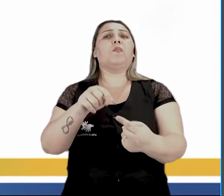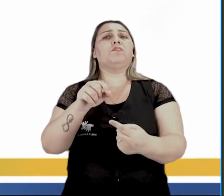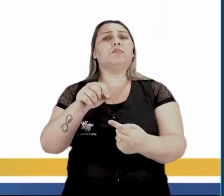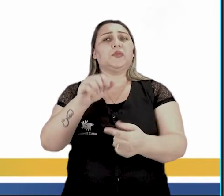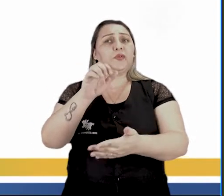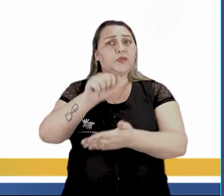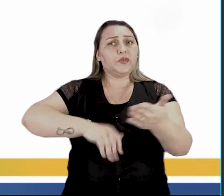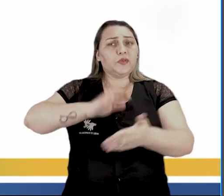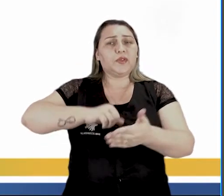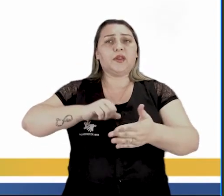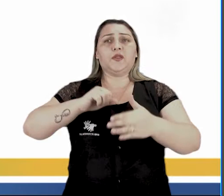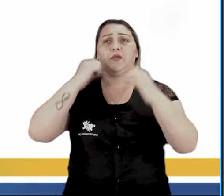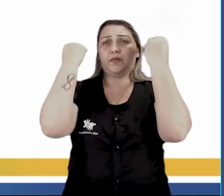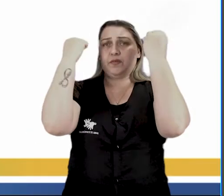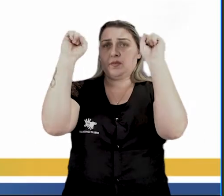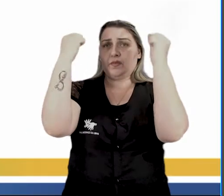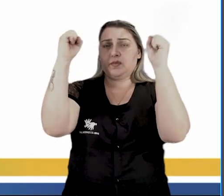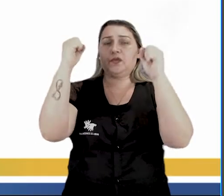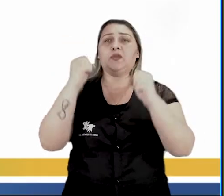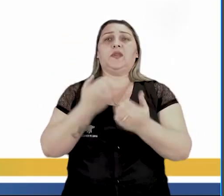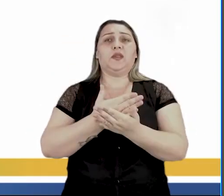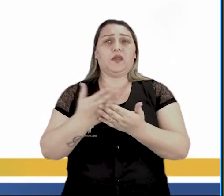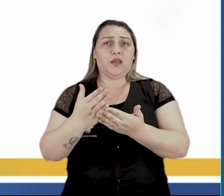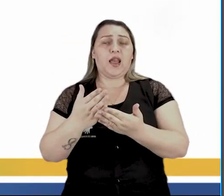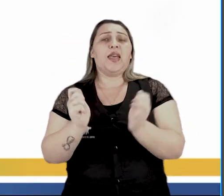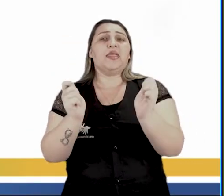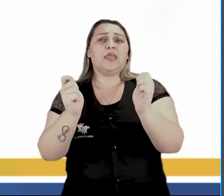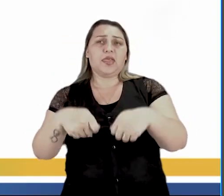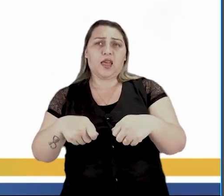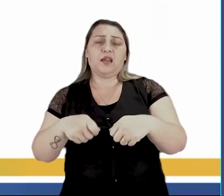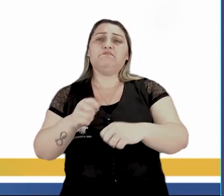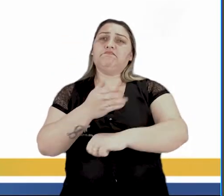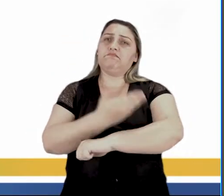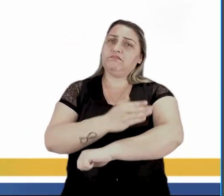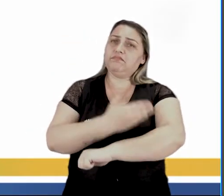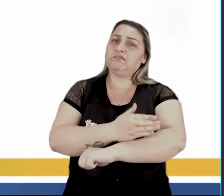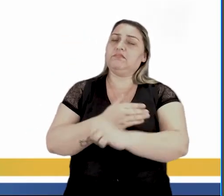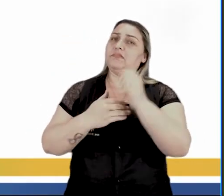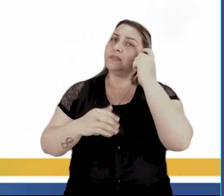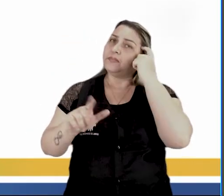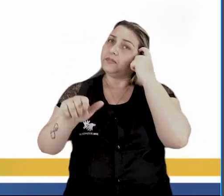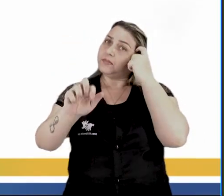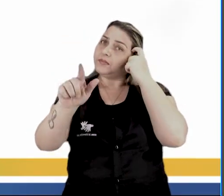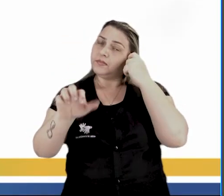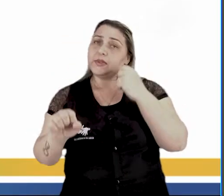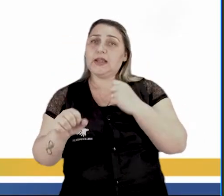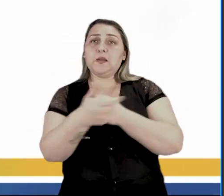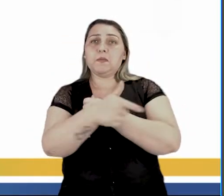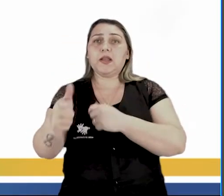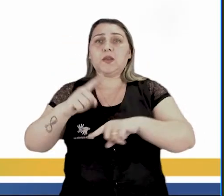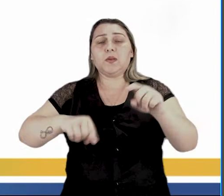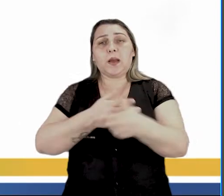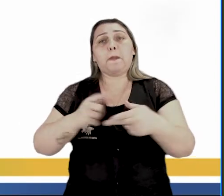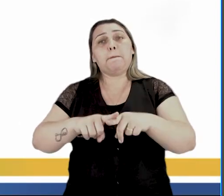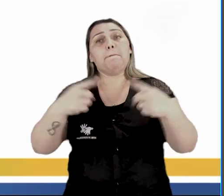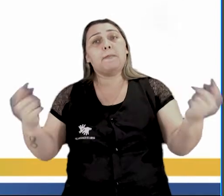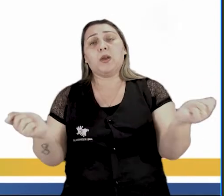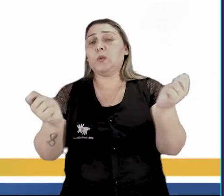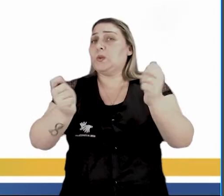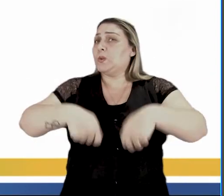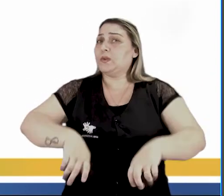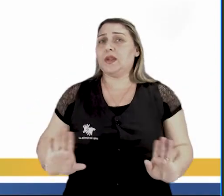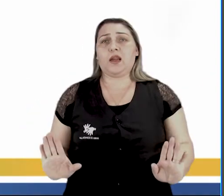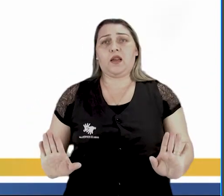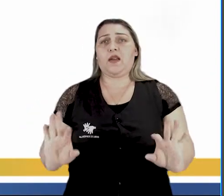atividade. Então, nesse caso, conclui-se que é possível exercer atividade de lazer sem um equipamento, mas é